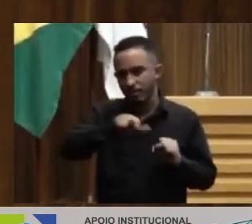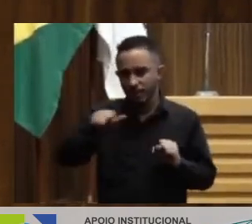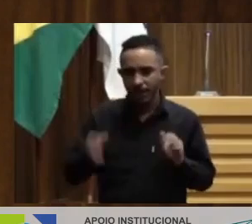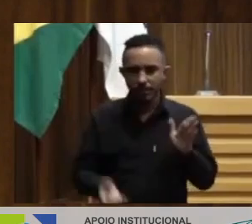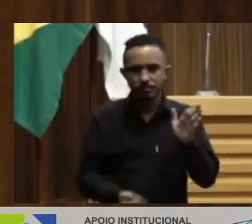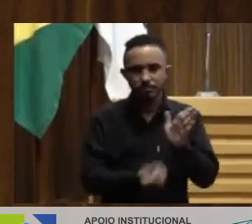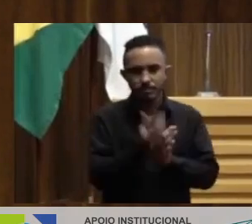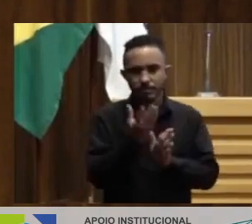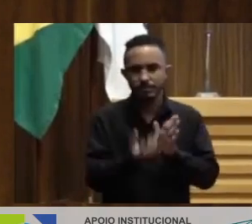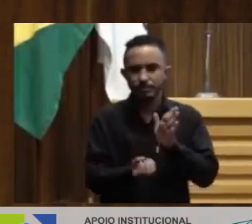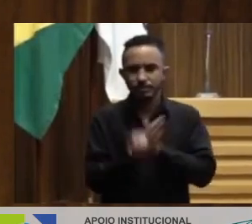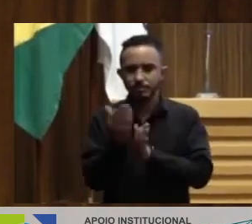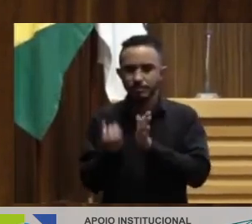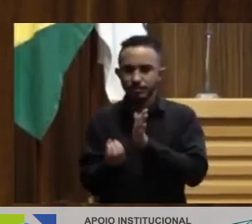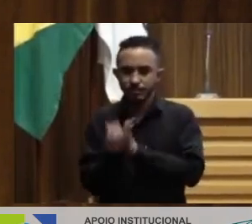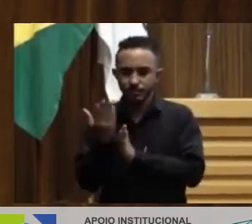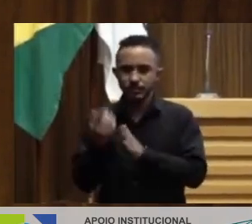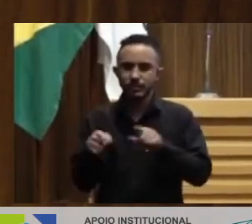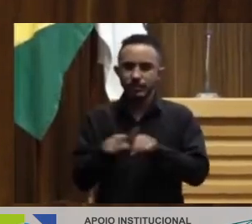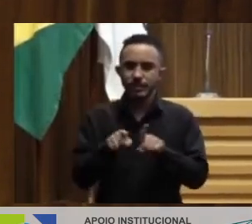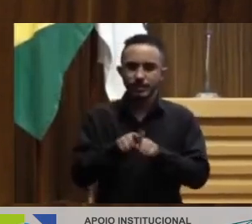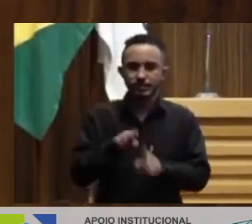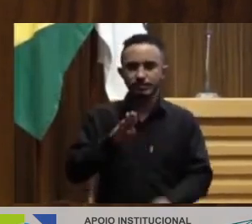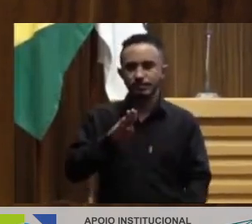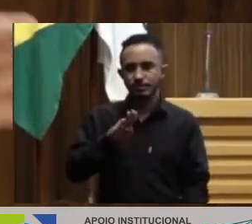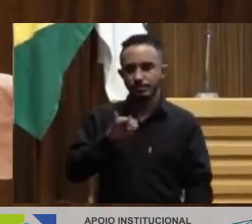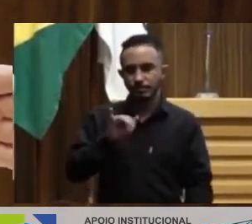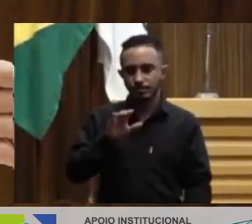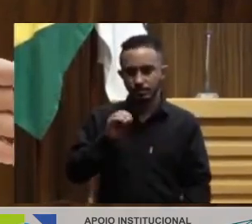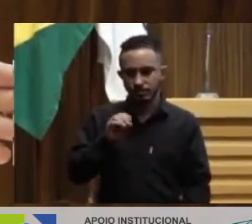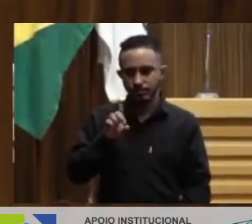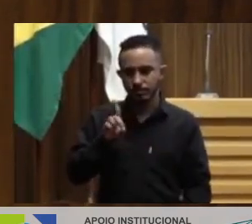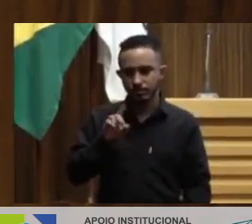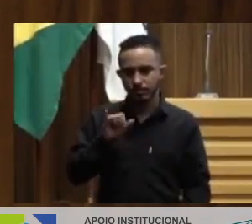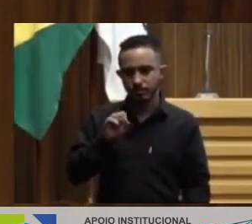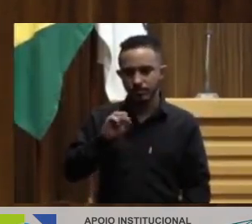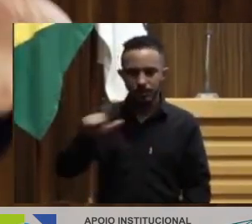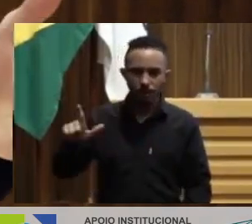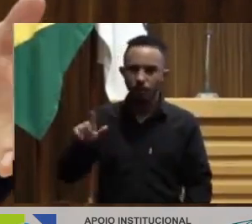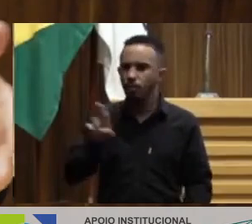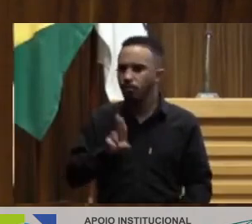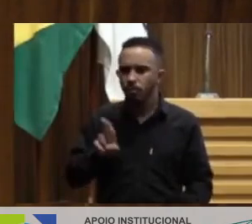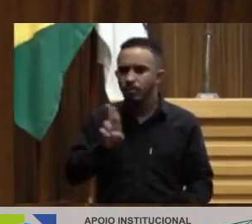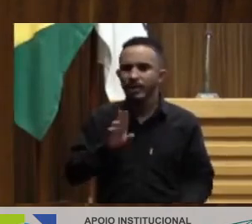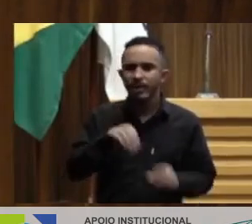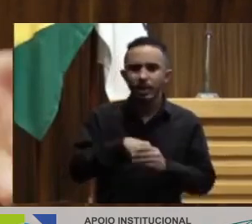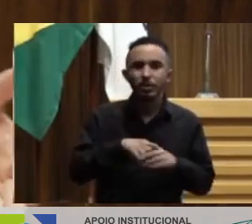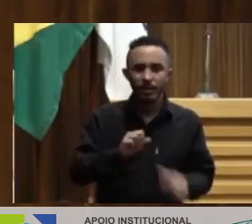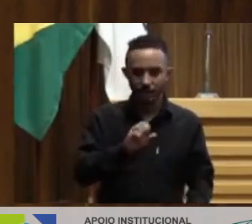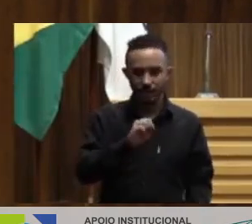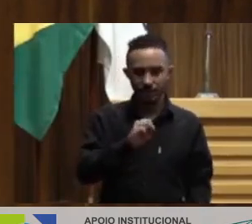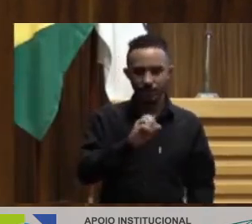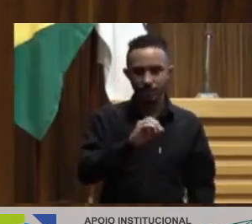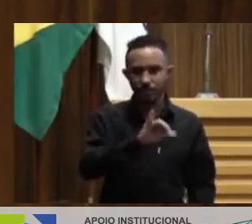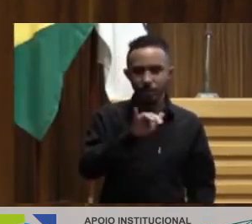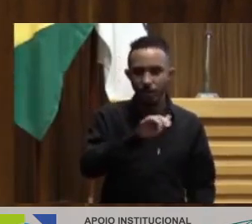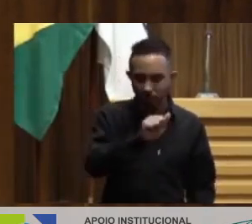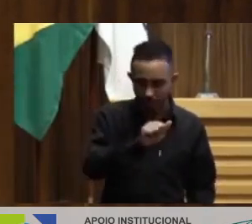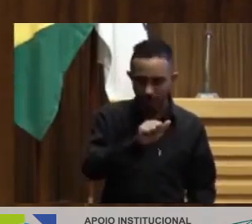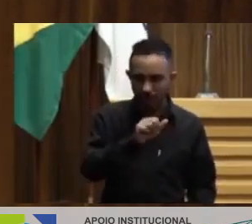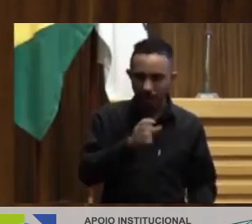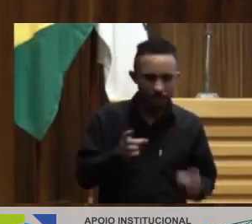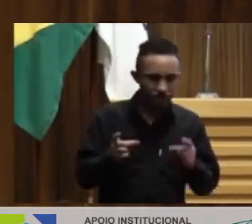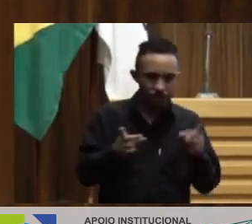inauguradas de biodiesel. A soja, ao invés de vender a soja, vamos fazer